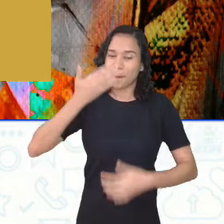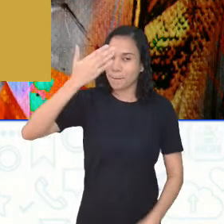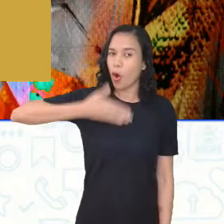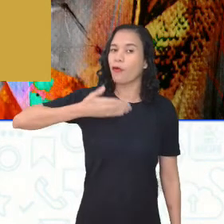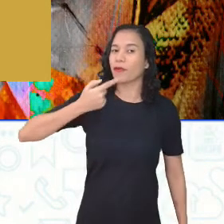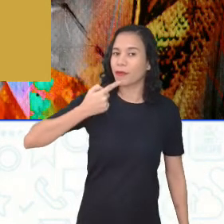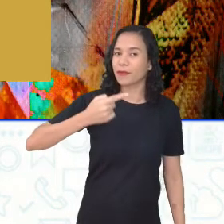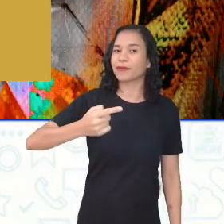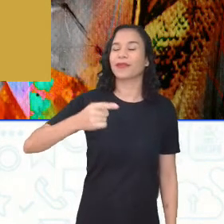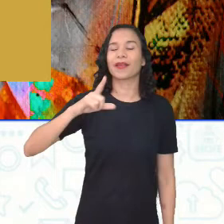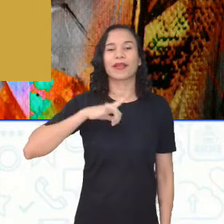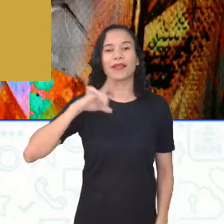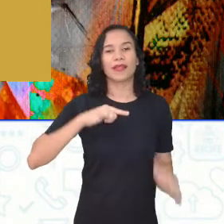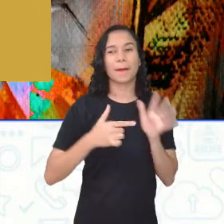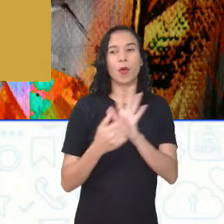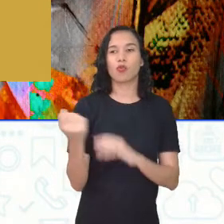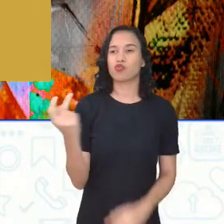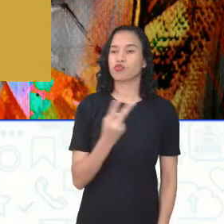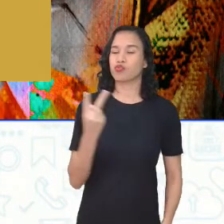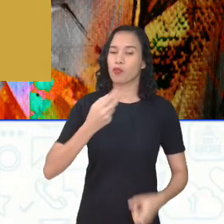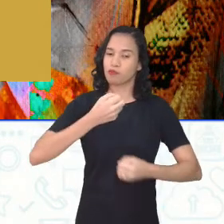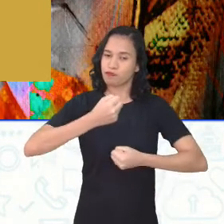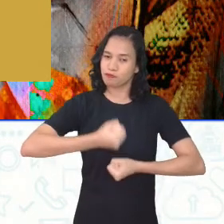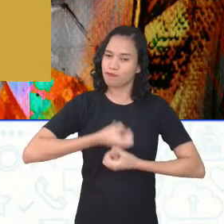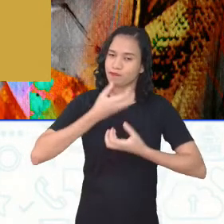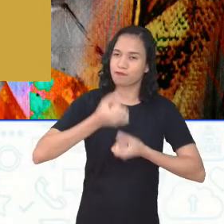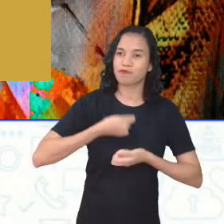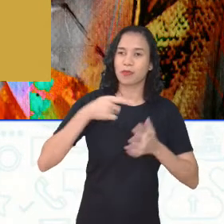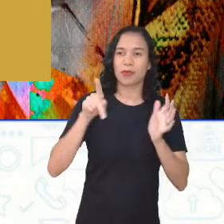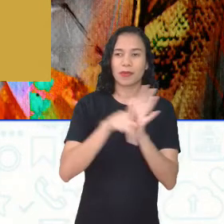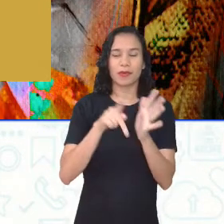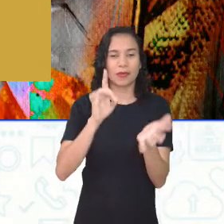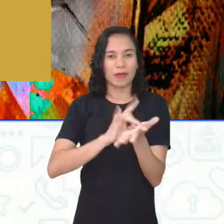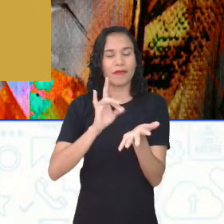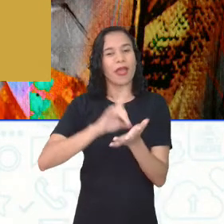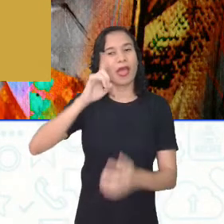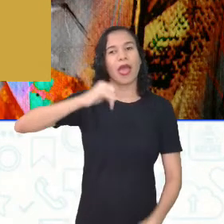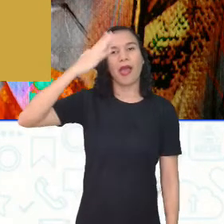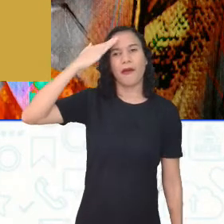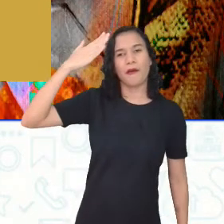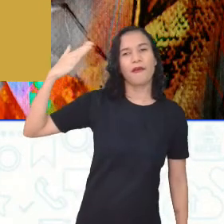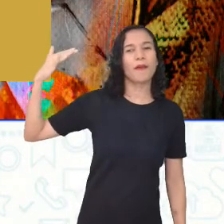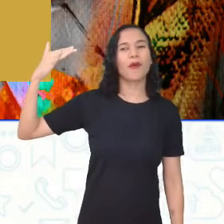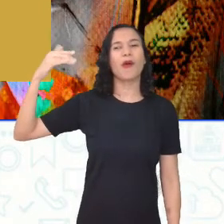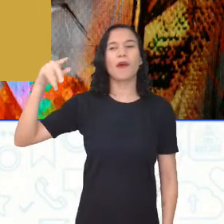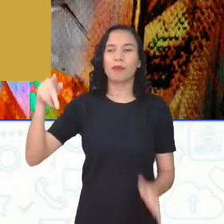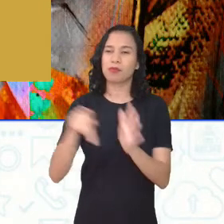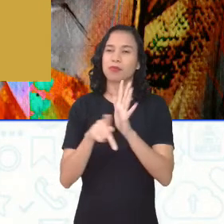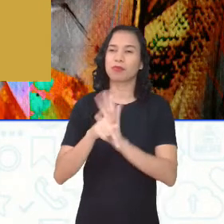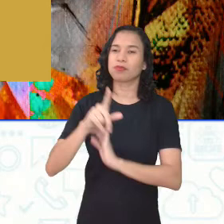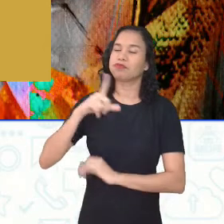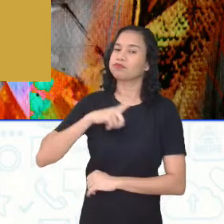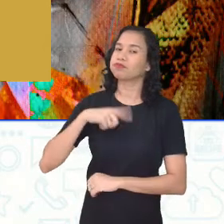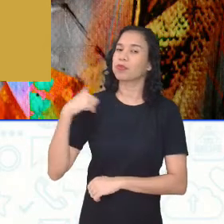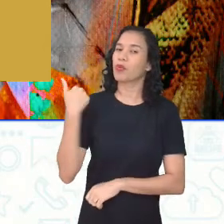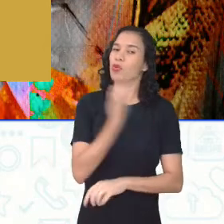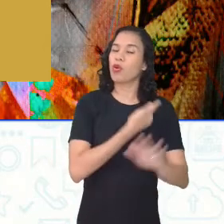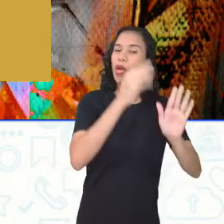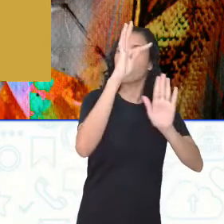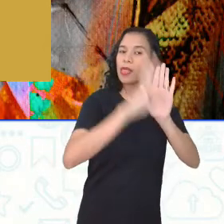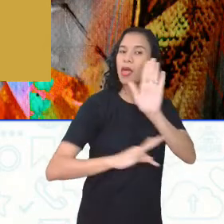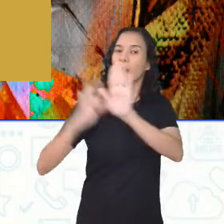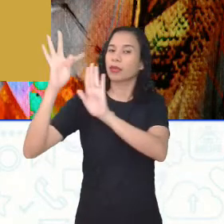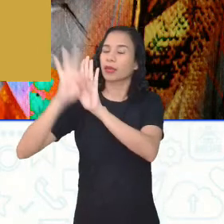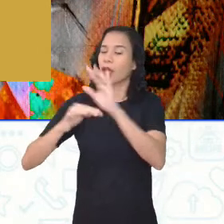comprovar isso, eu trouxe dois poemazinhos que são, na verdade, bem famosos. E toda vez que a gente fala em intertextualidade, a